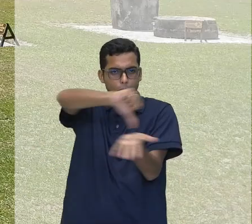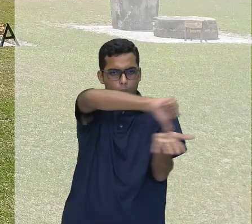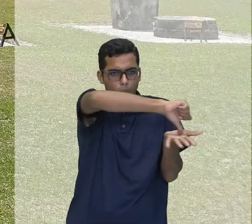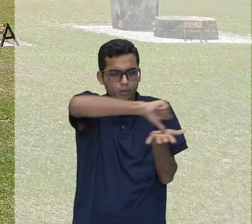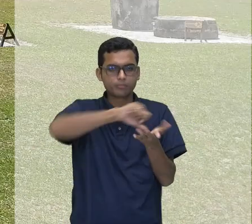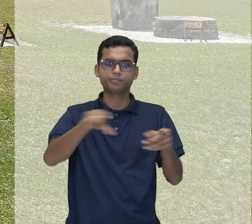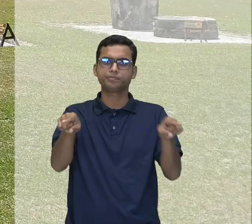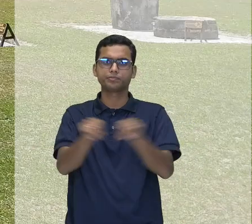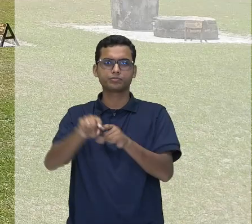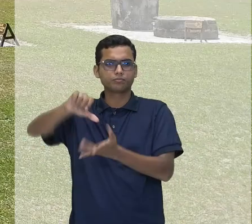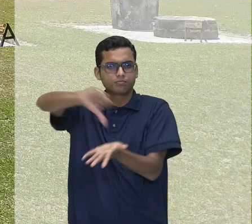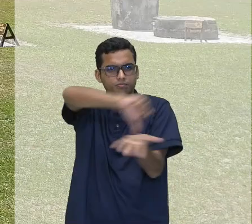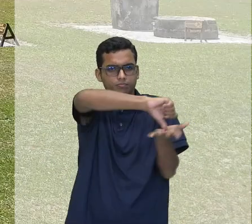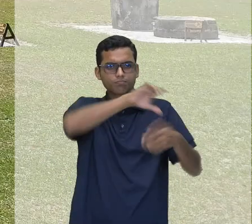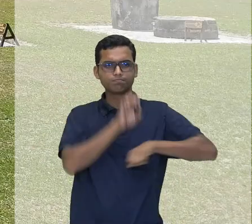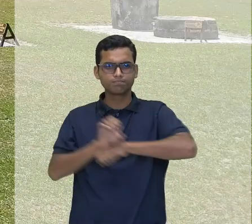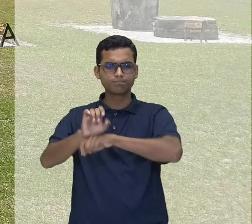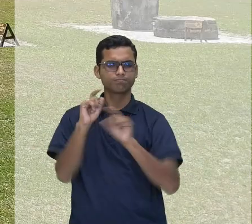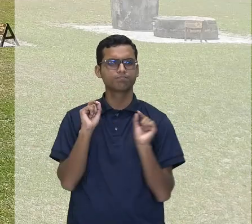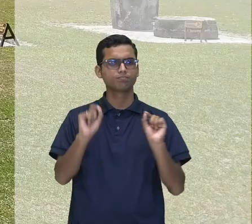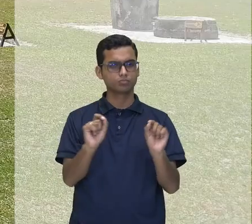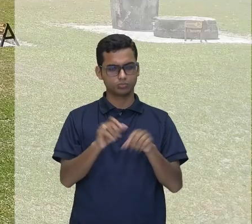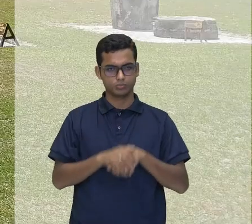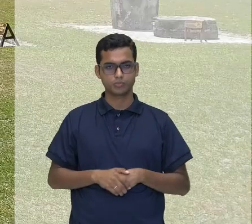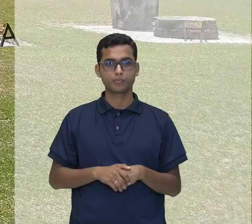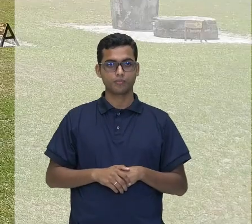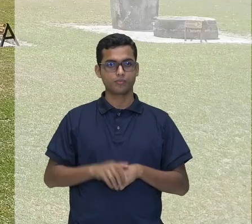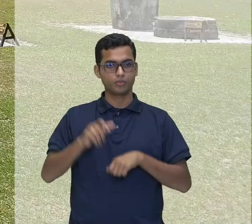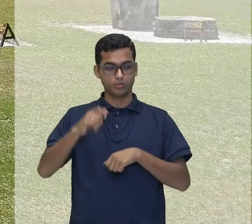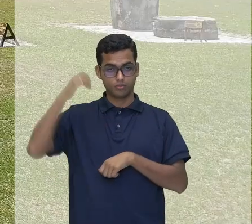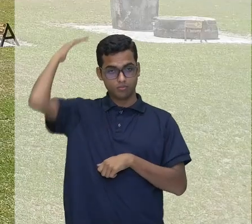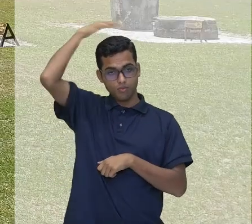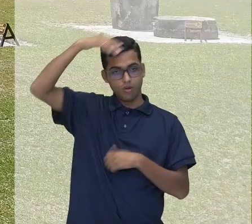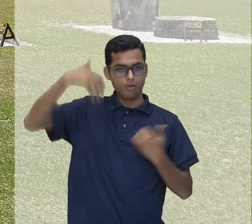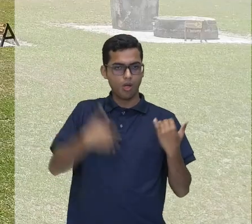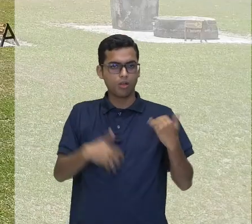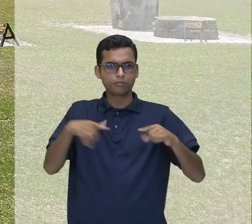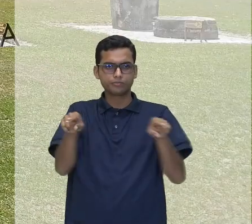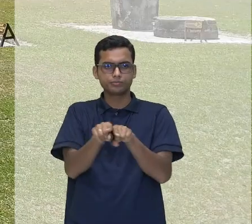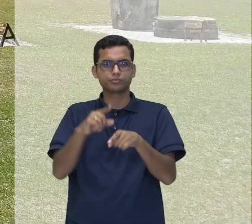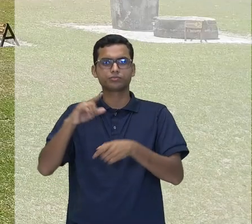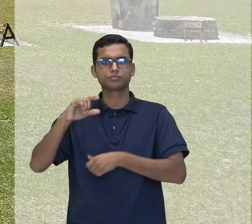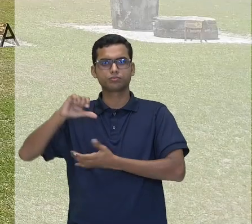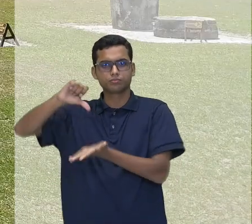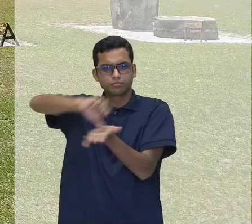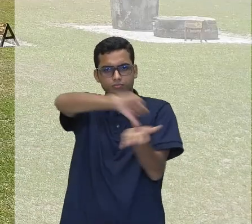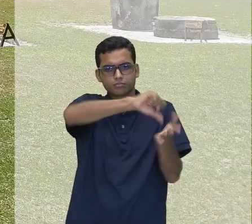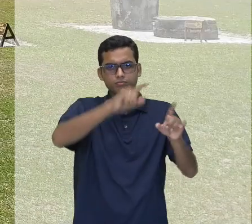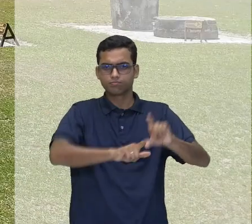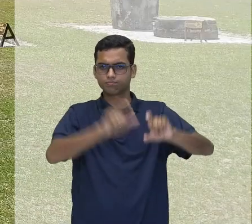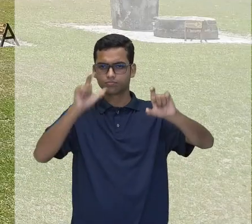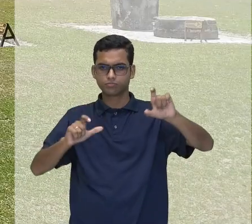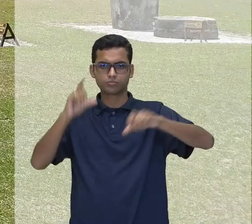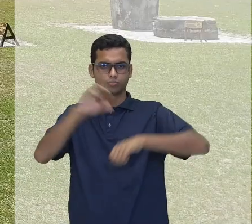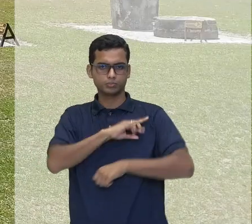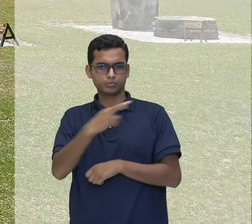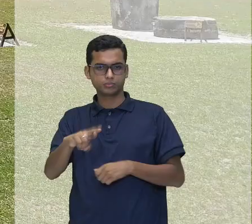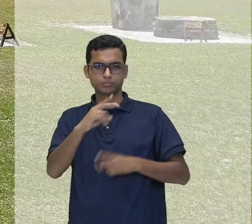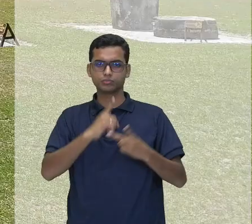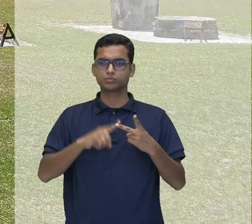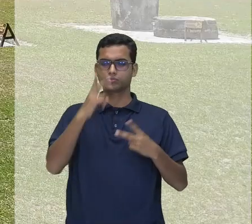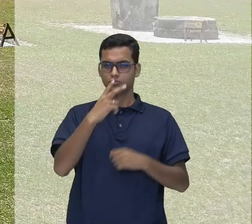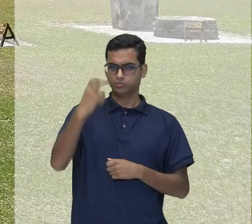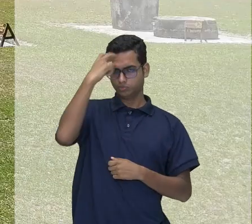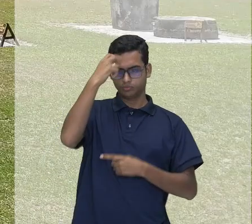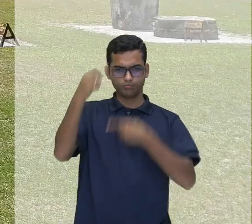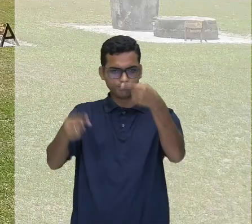cidades-estados. O que são cidades-estados? São cidades independentes, com sua cultura, sua religião, sua